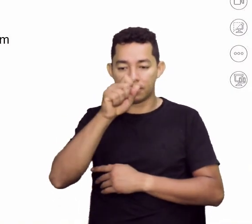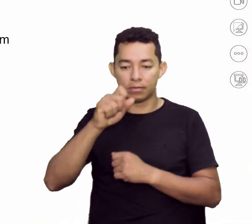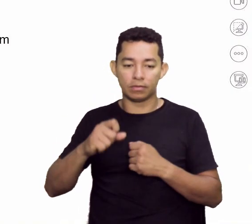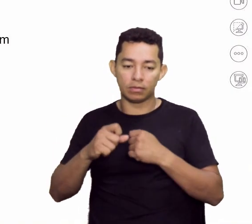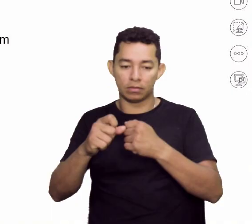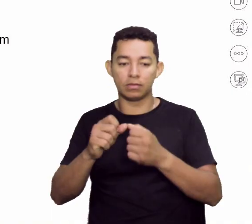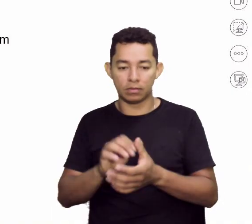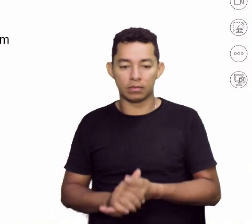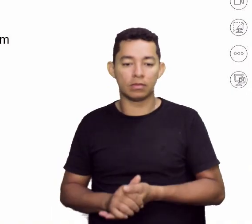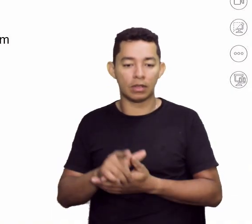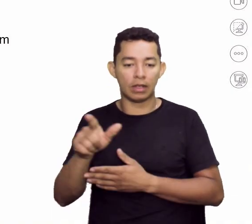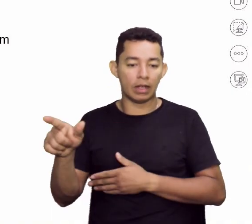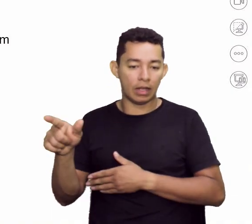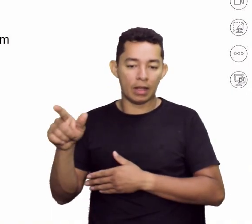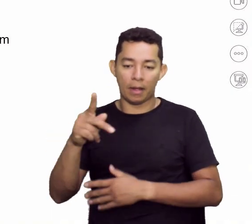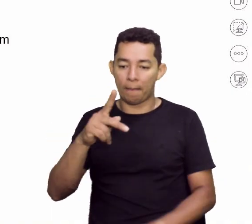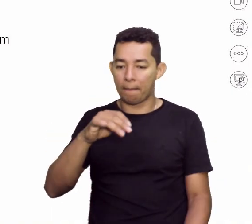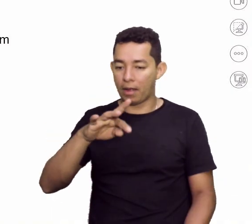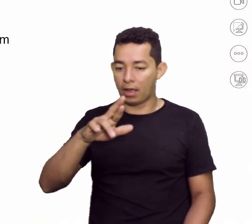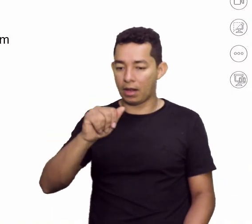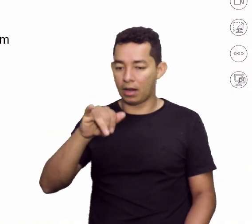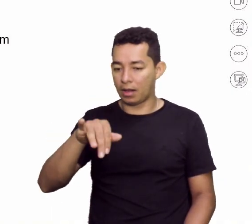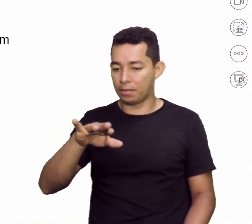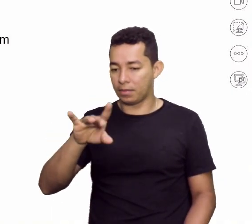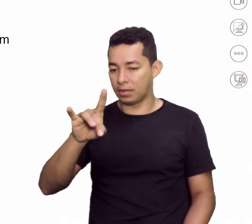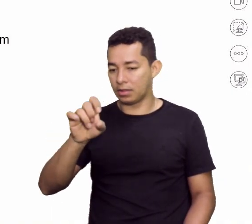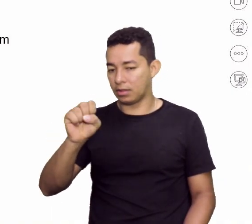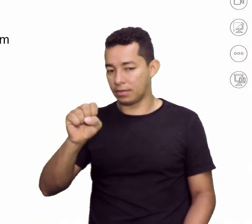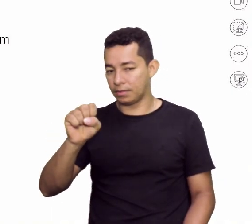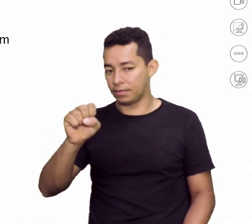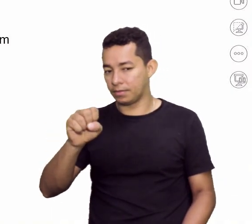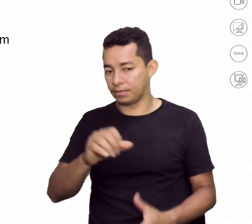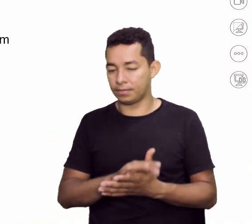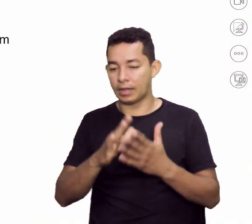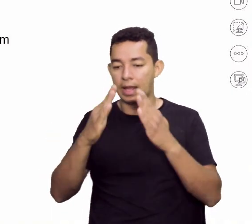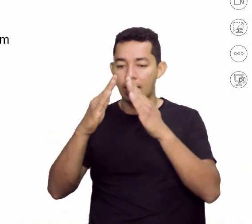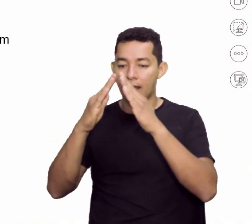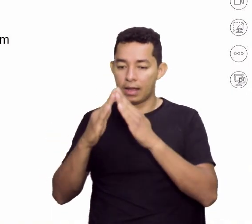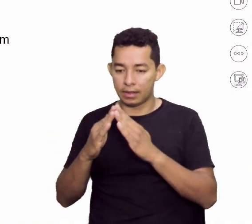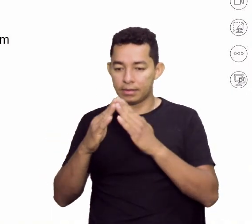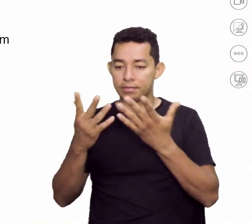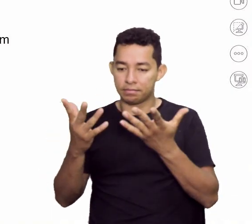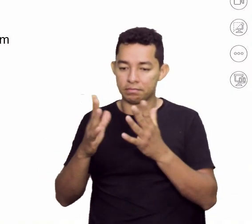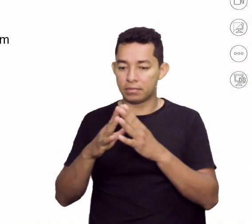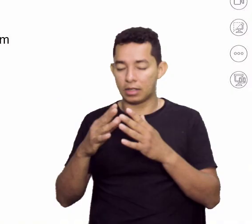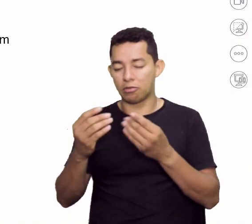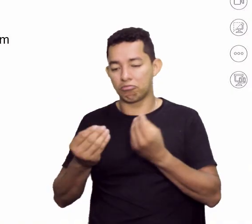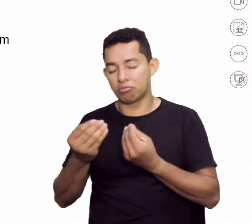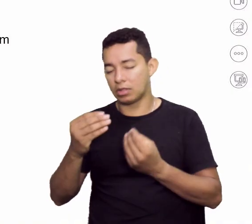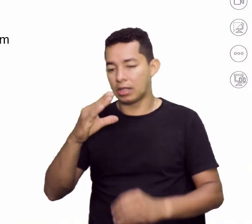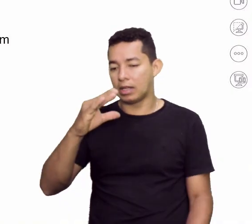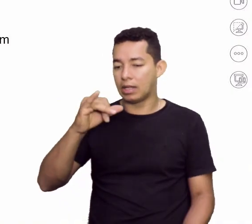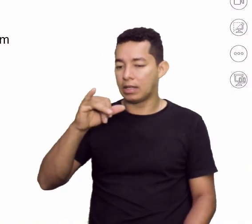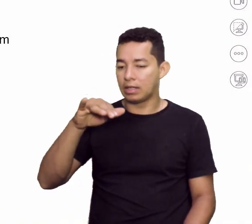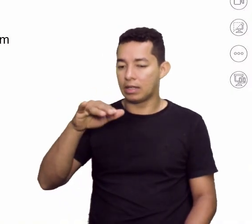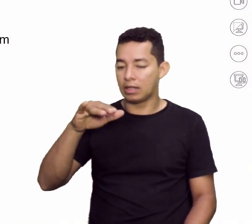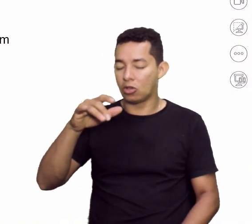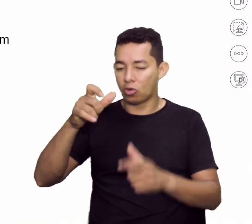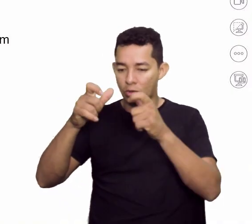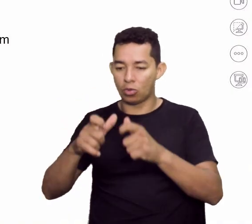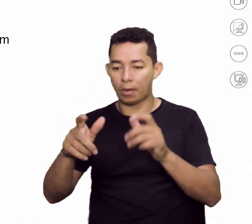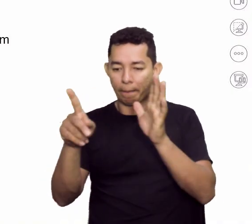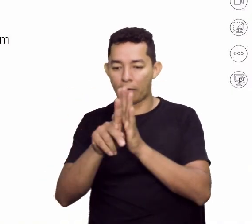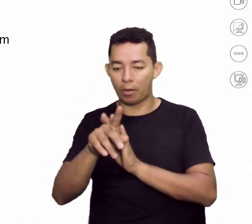imponência dessas pirâmides, que são casas, que são uma espécie de cemitério de Faraó, né? Que tem